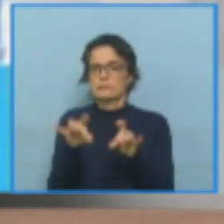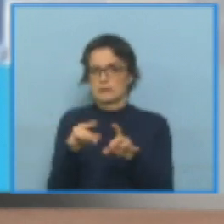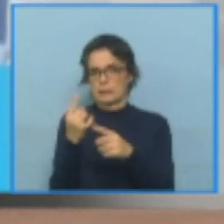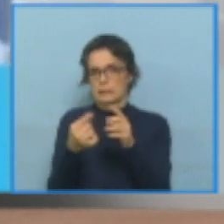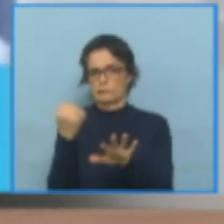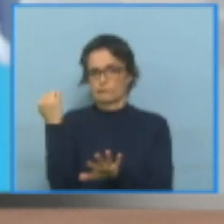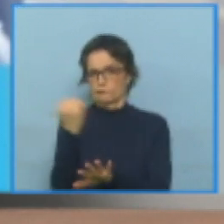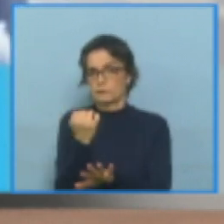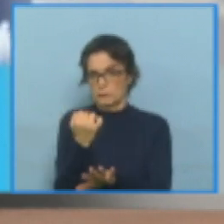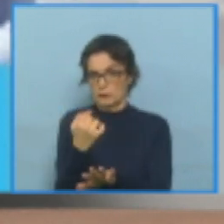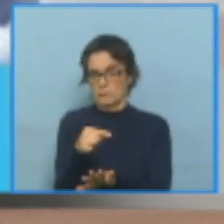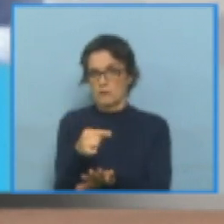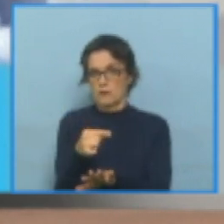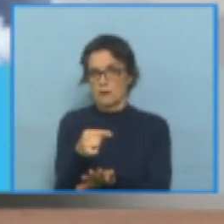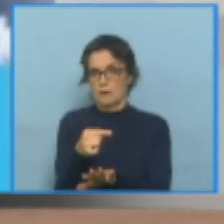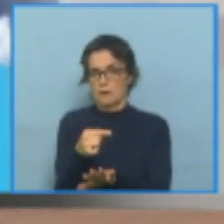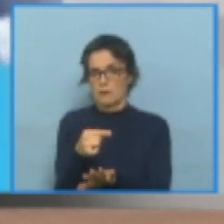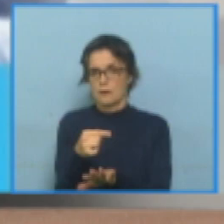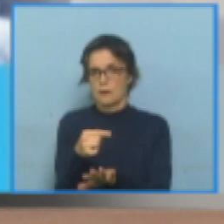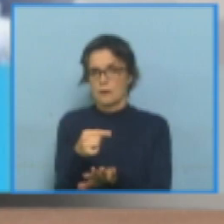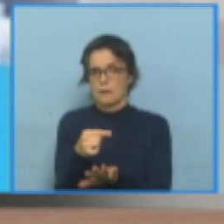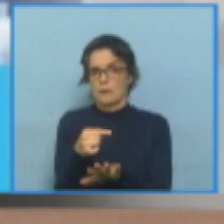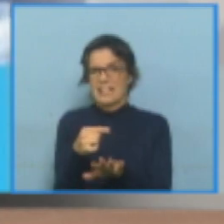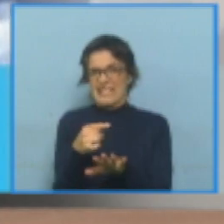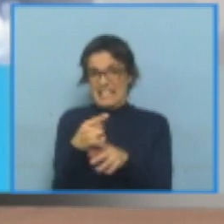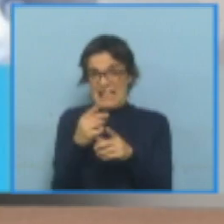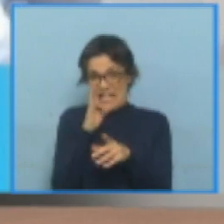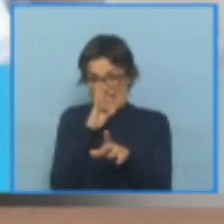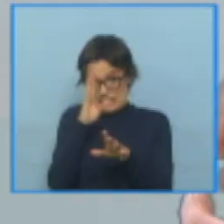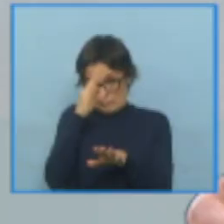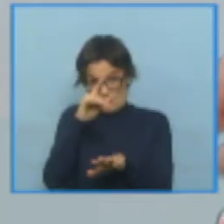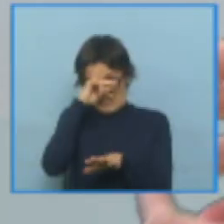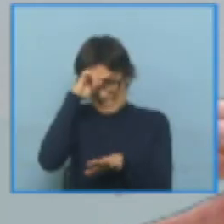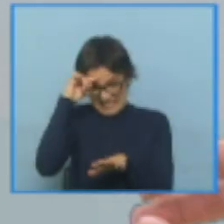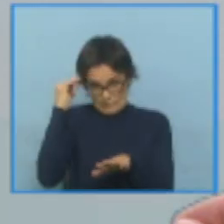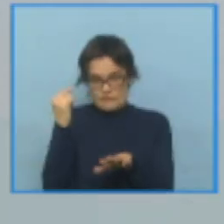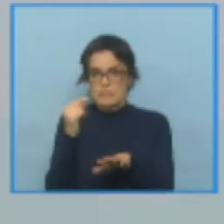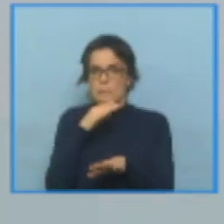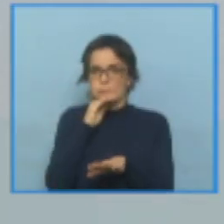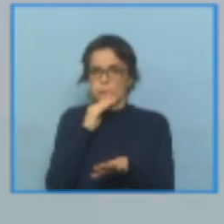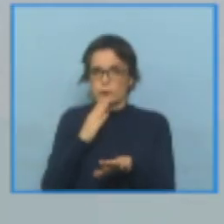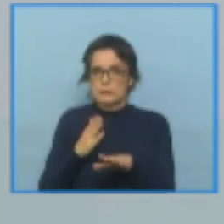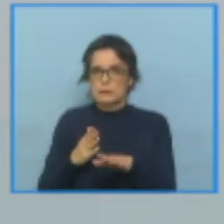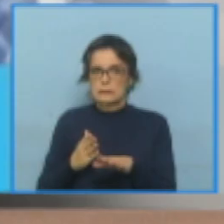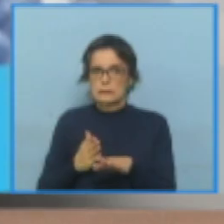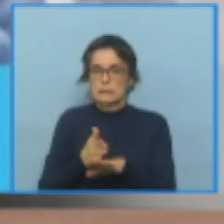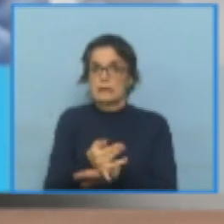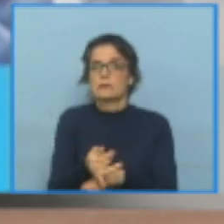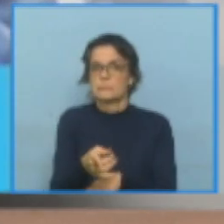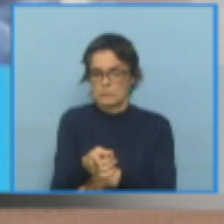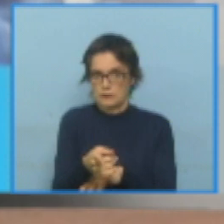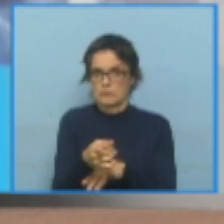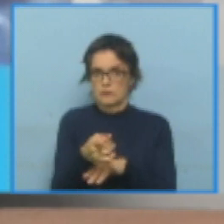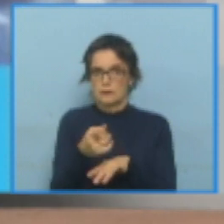crime hediondo desses, se é muito difícil, naquele momento, a polícia atuar, porque